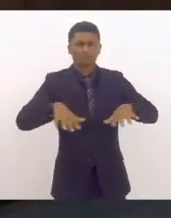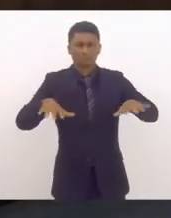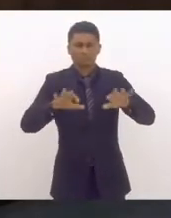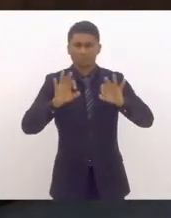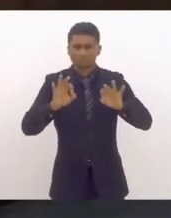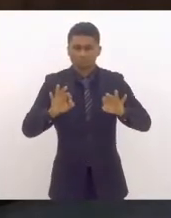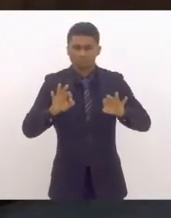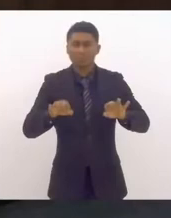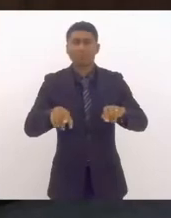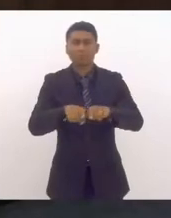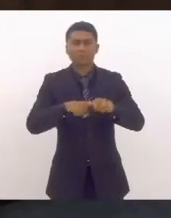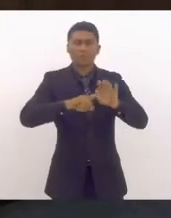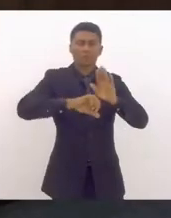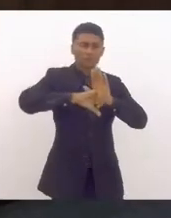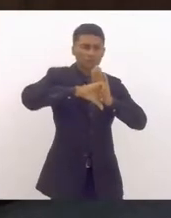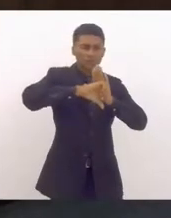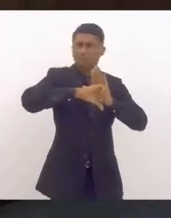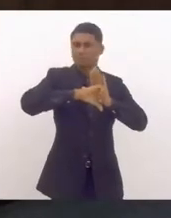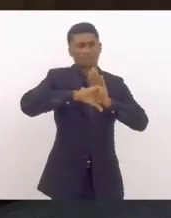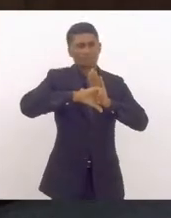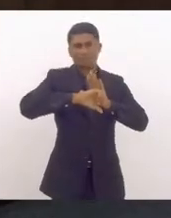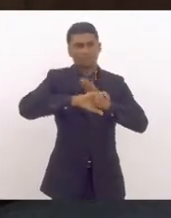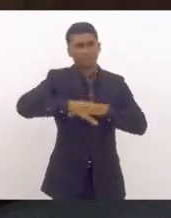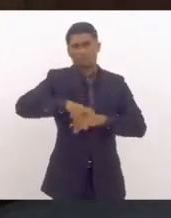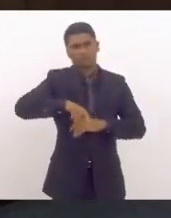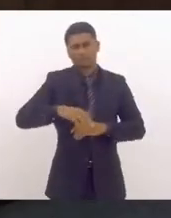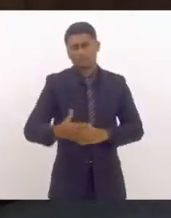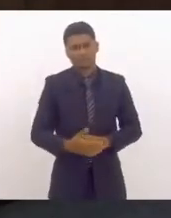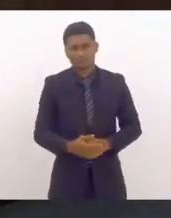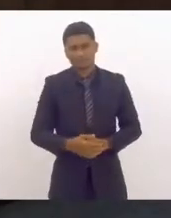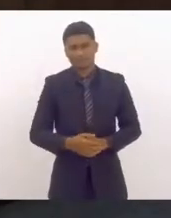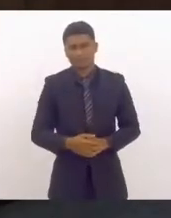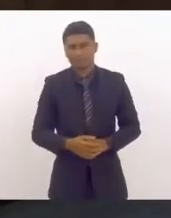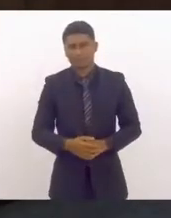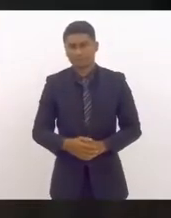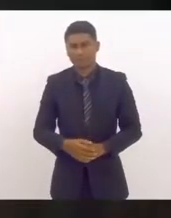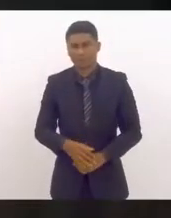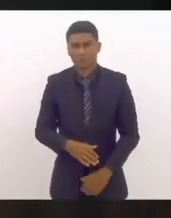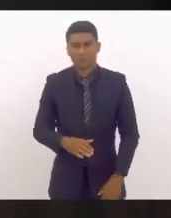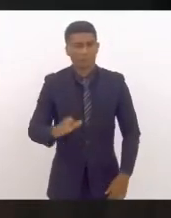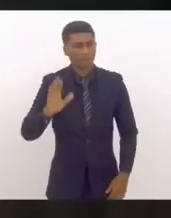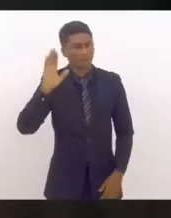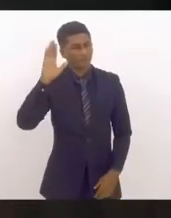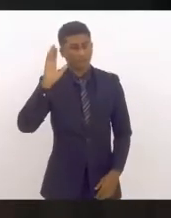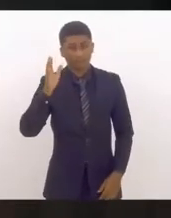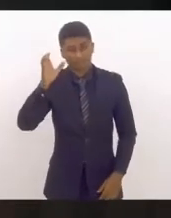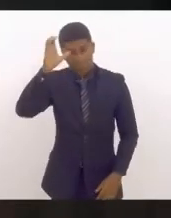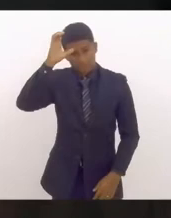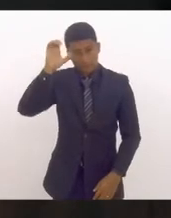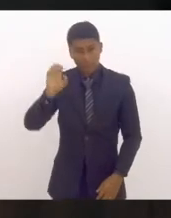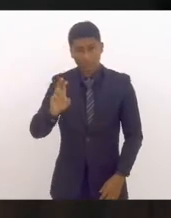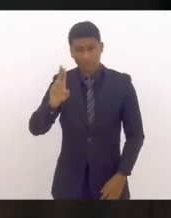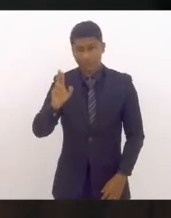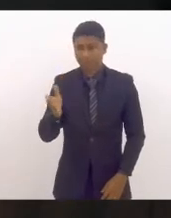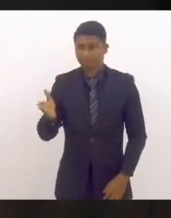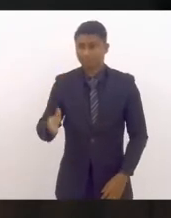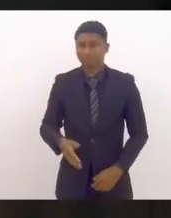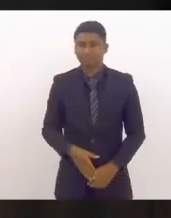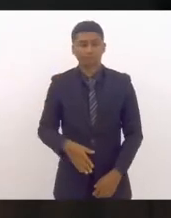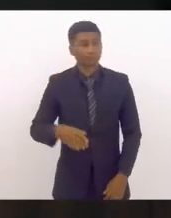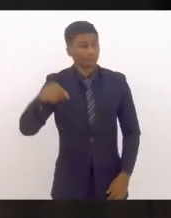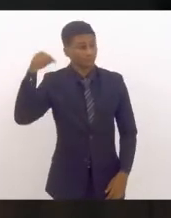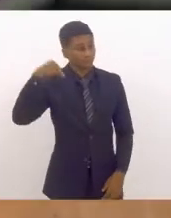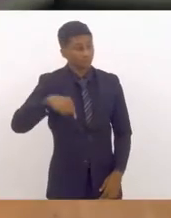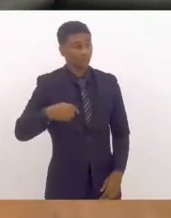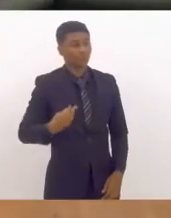pela descriminalização da sua atuação. Senhor presidente, pela ordem bem rapidinho, só registrar a